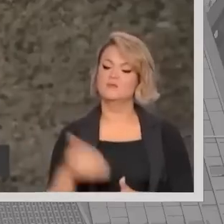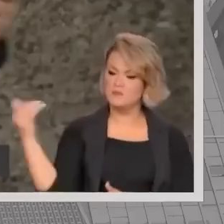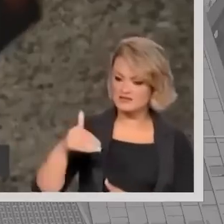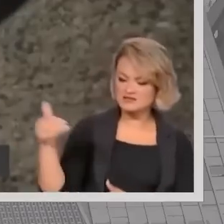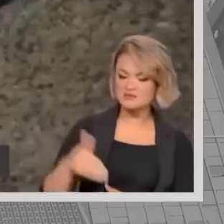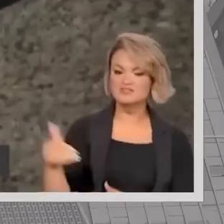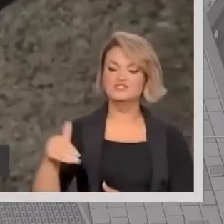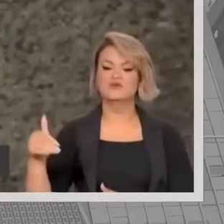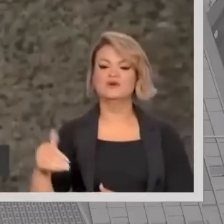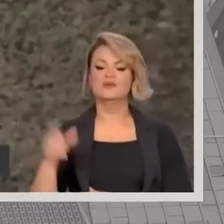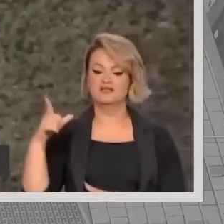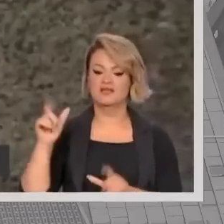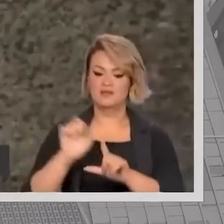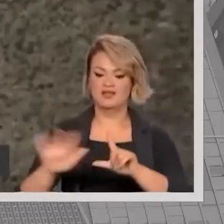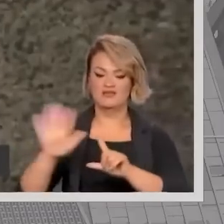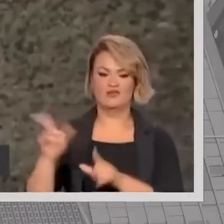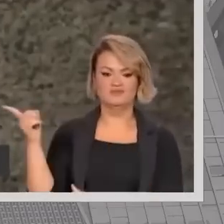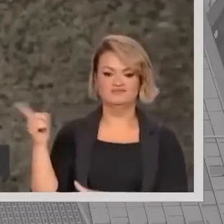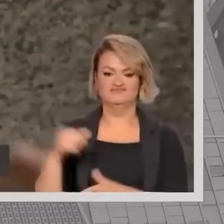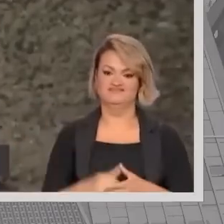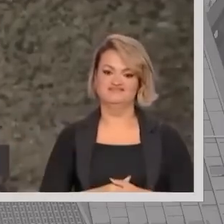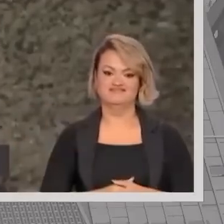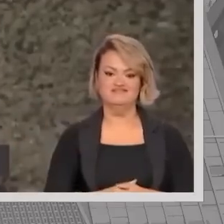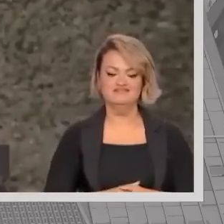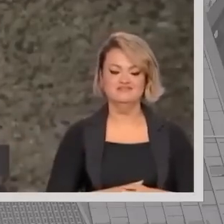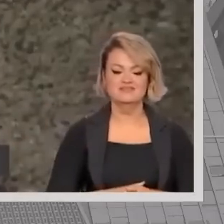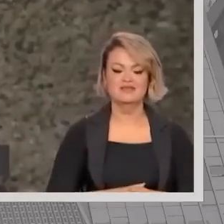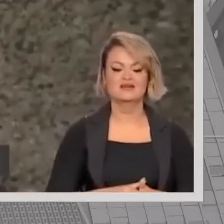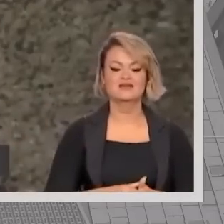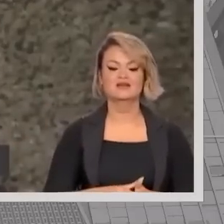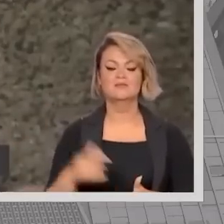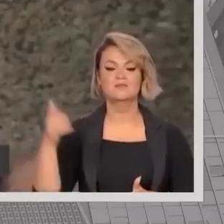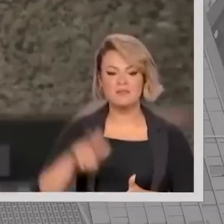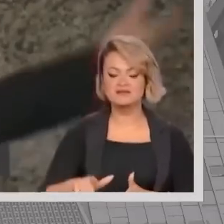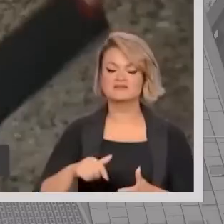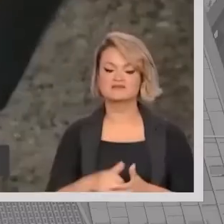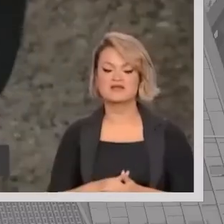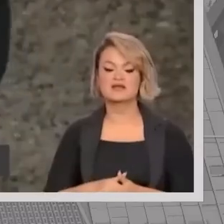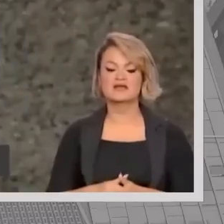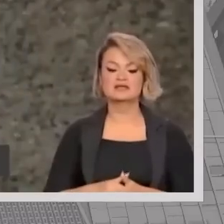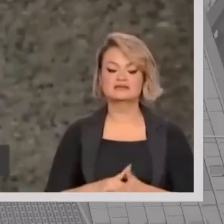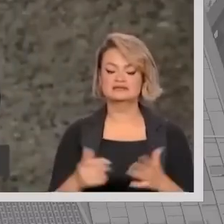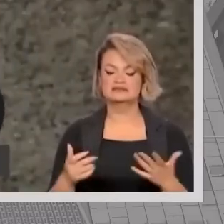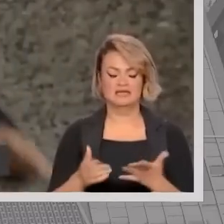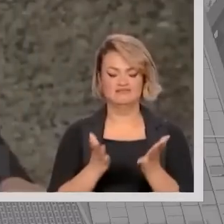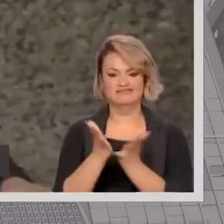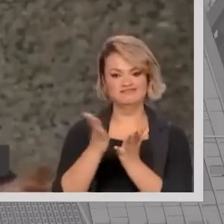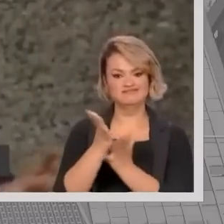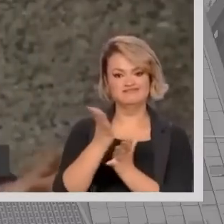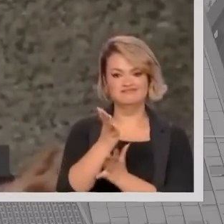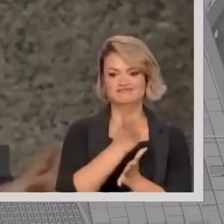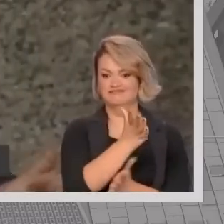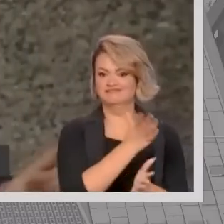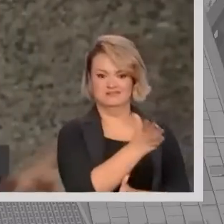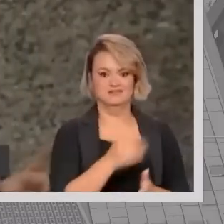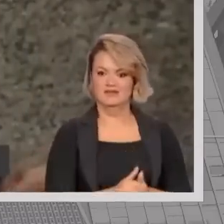chamando então? De petista, de lulista, que eu sou comunista, que eu sou vários istas aí, né? Mas sim, mas quando